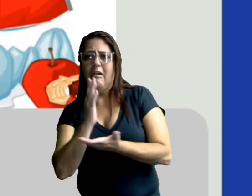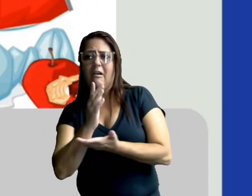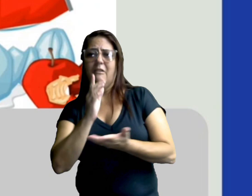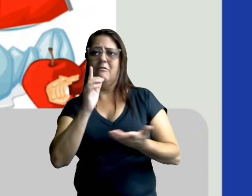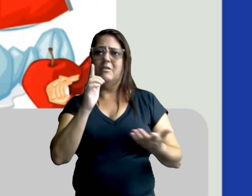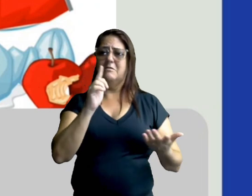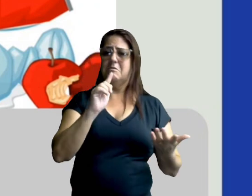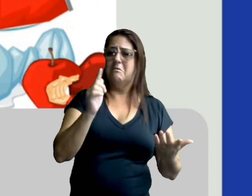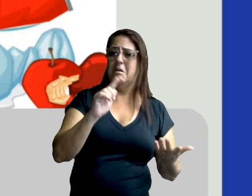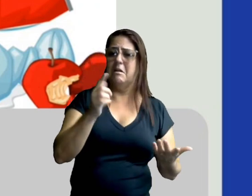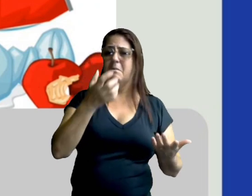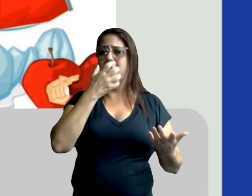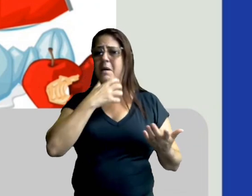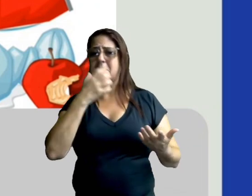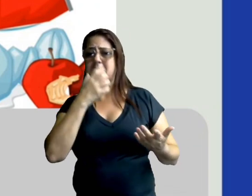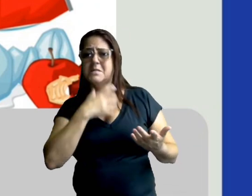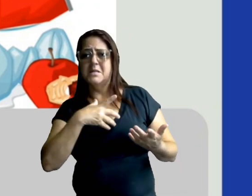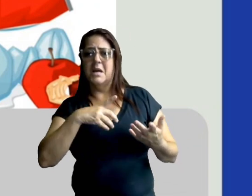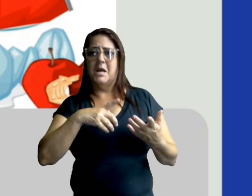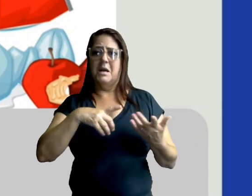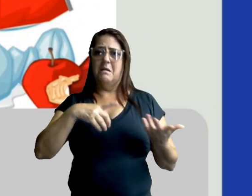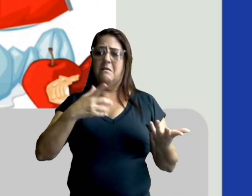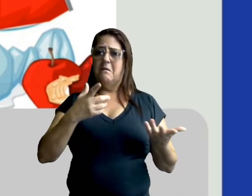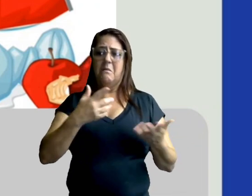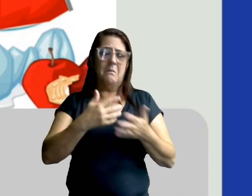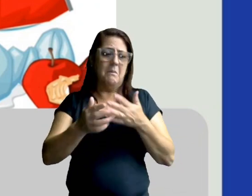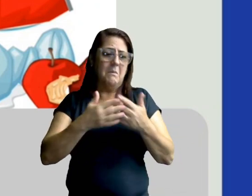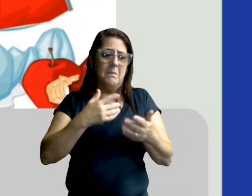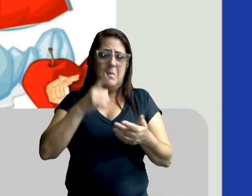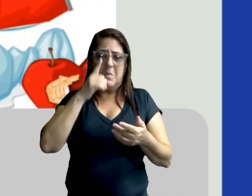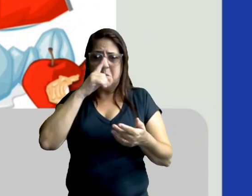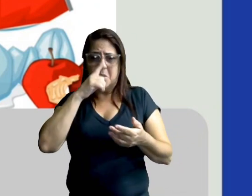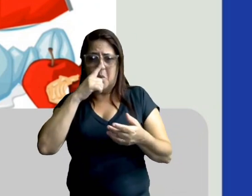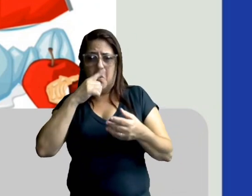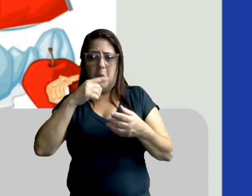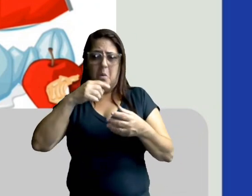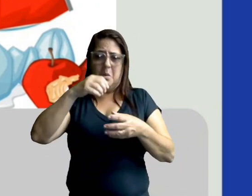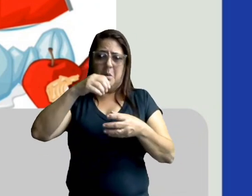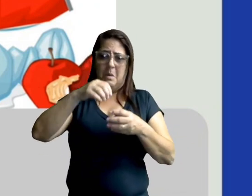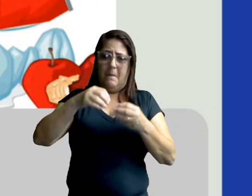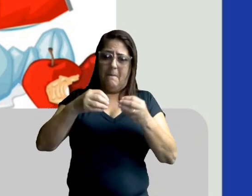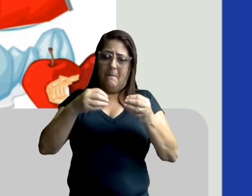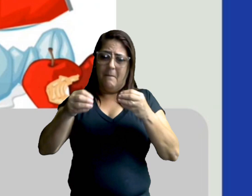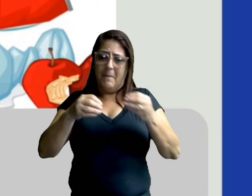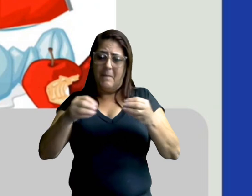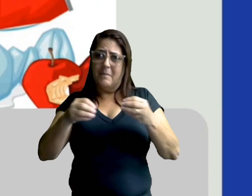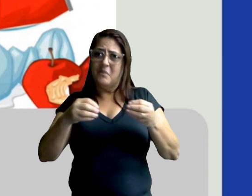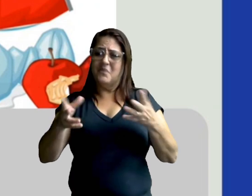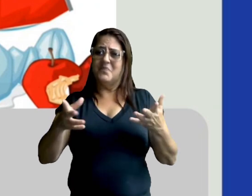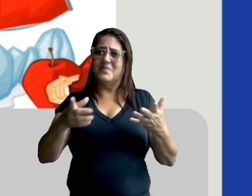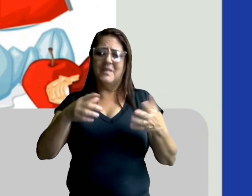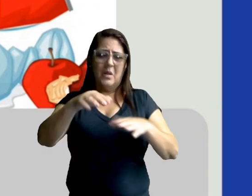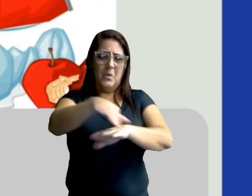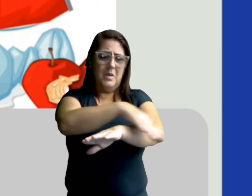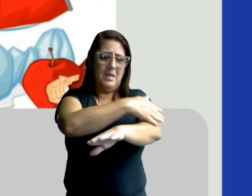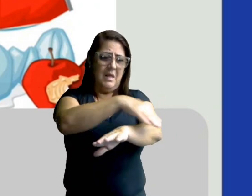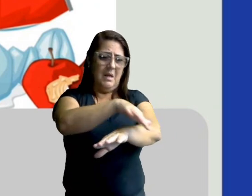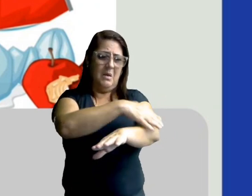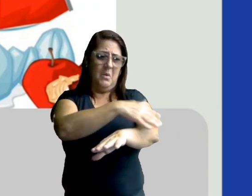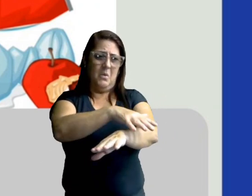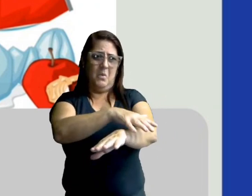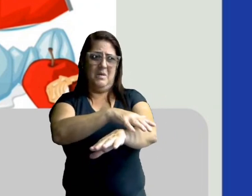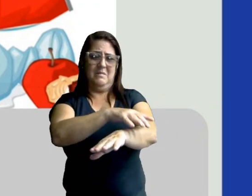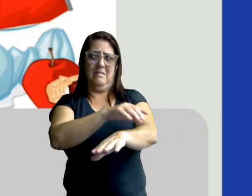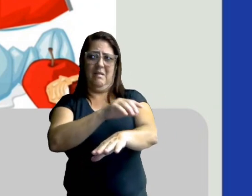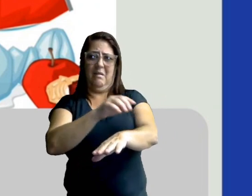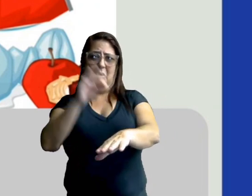resto de maçã, um pacote, uma embalagem de biscoito. Esse lixo jogado nas ruas, gente, vai atrair pragas.